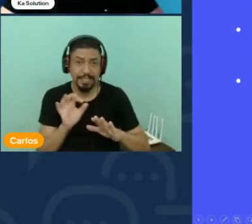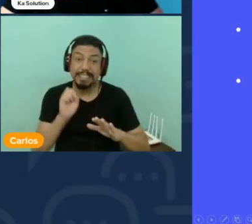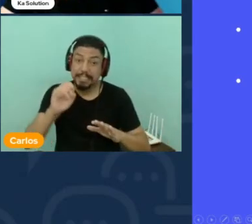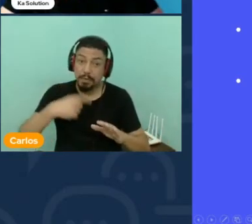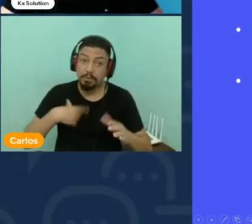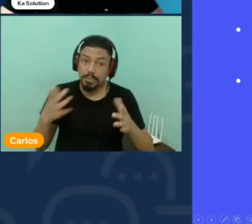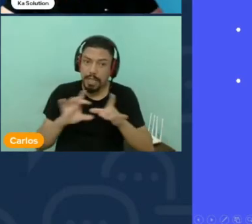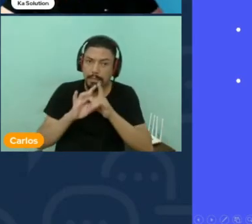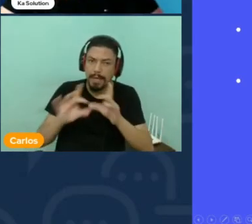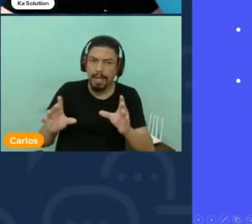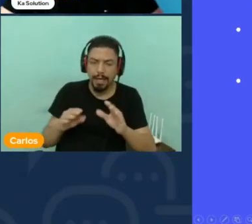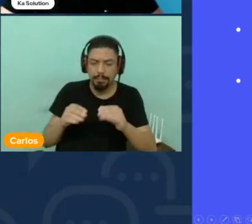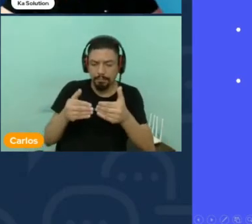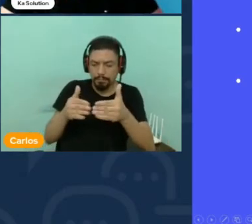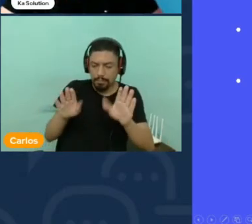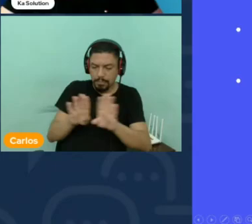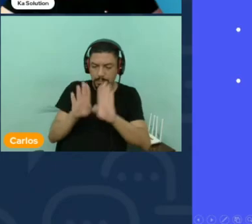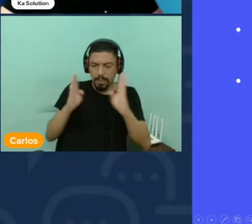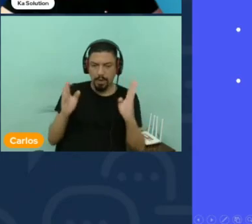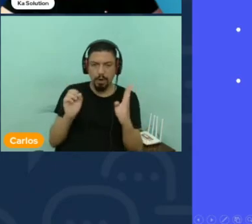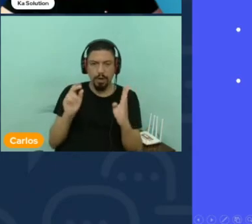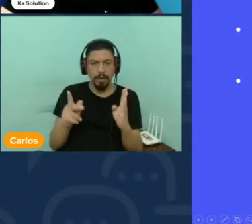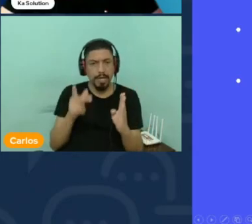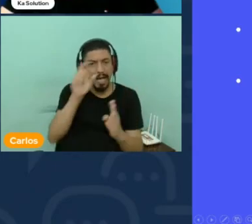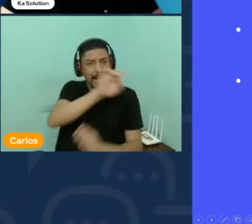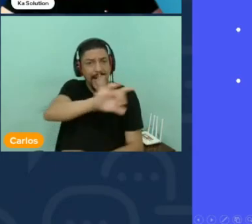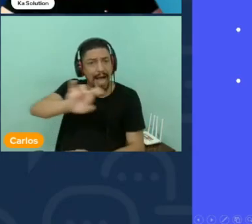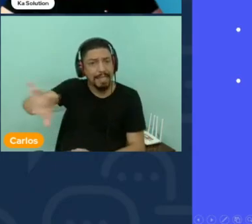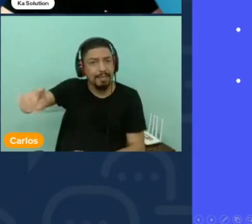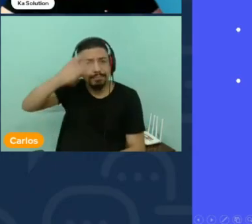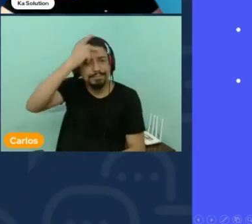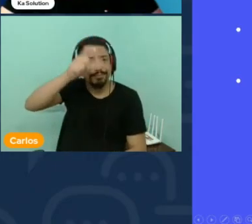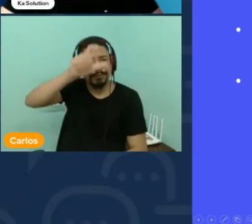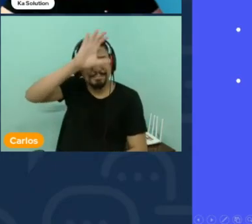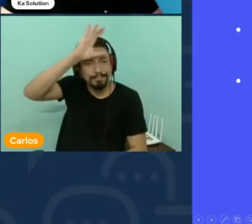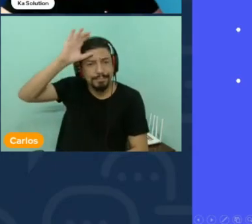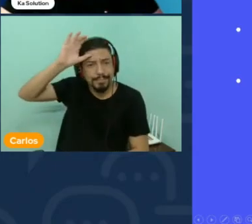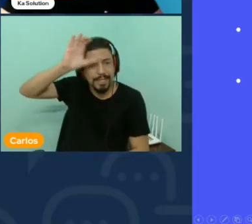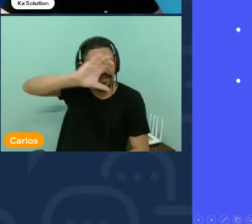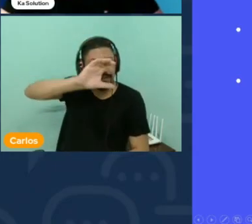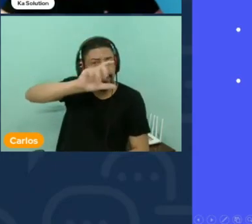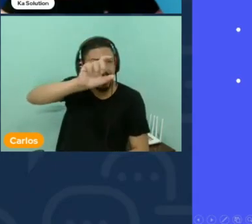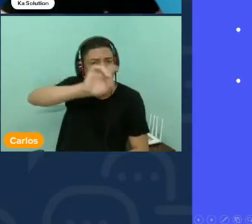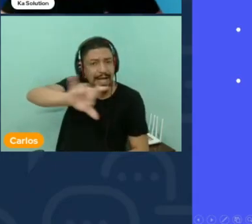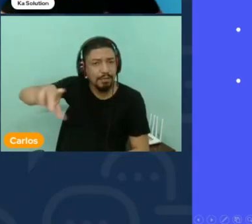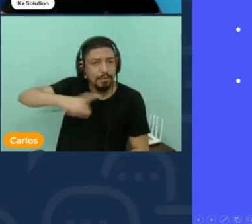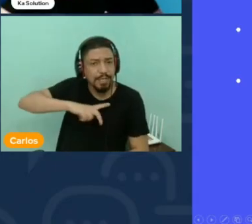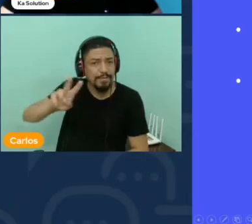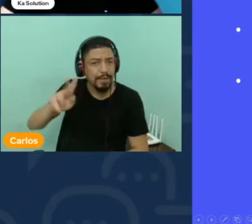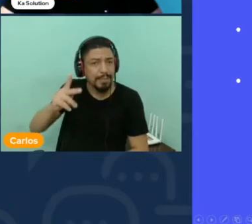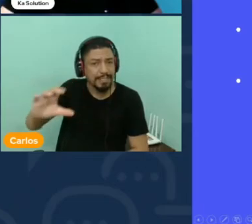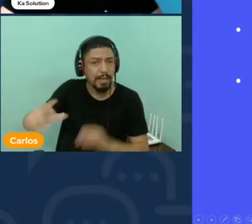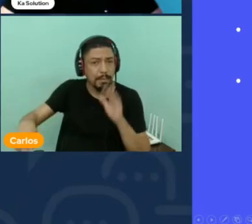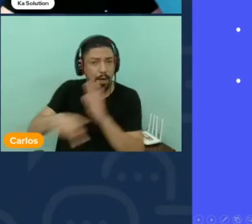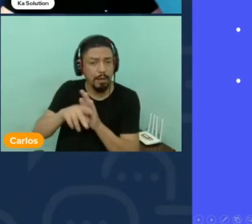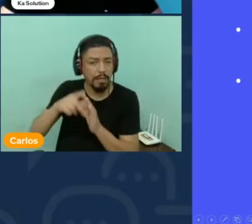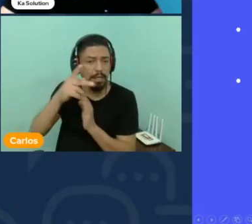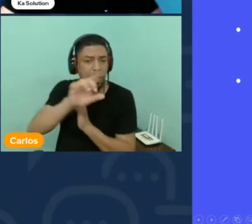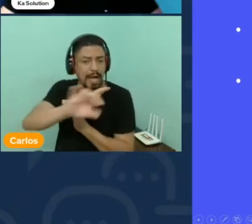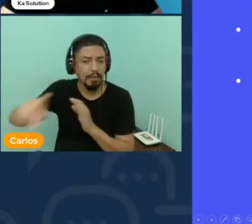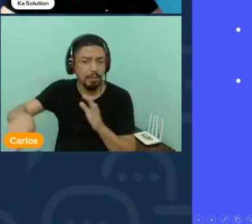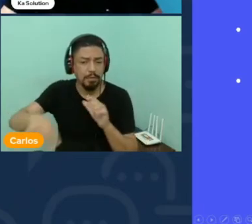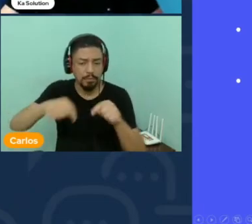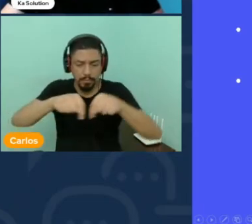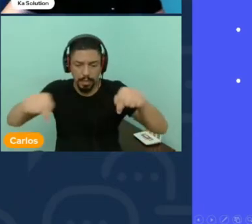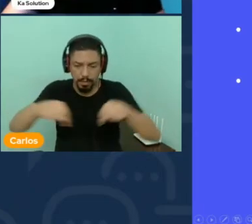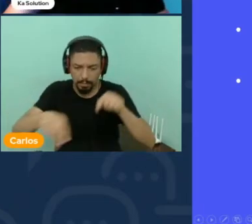ele. Outros clientes têm as suas VPCs também, onde eles vão criar os seus servidores, os seus bancos de